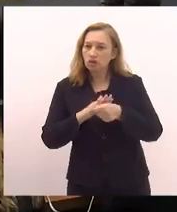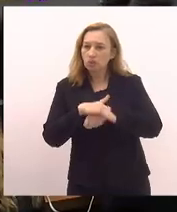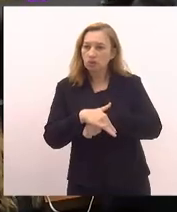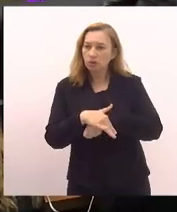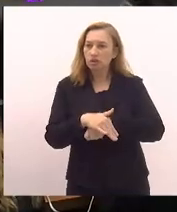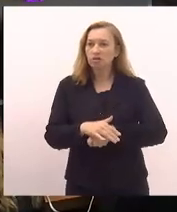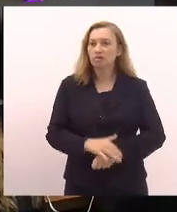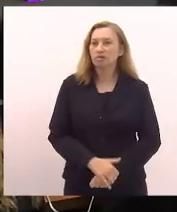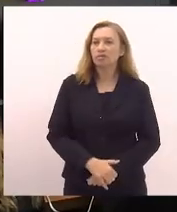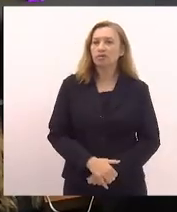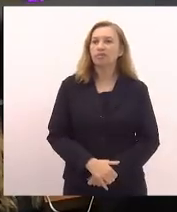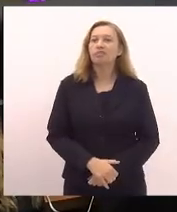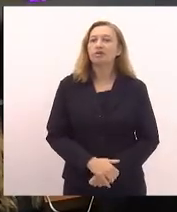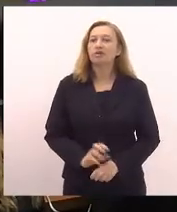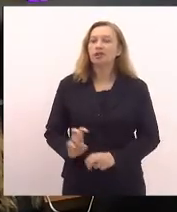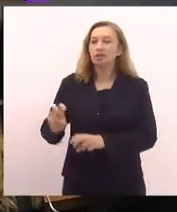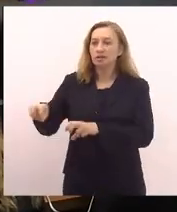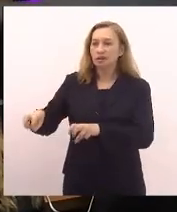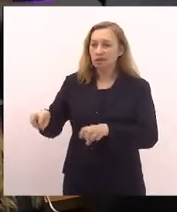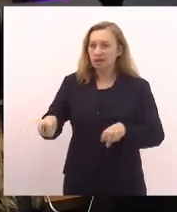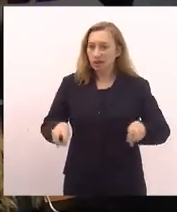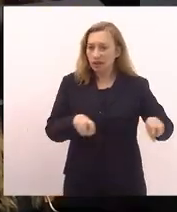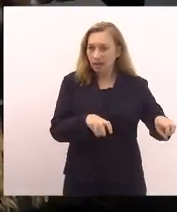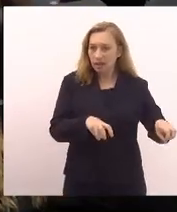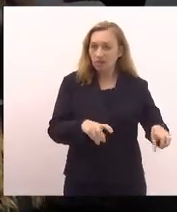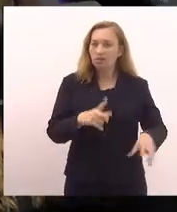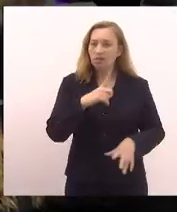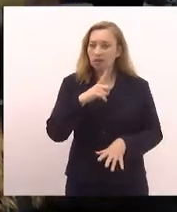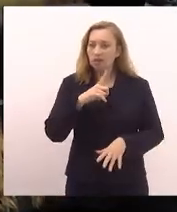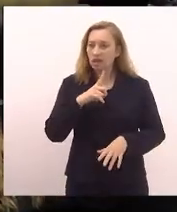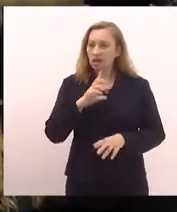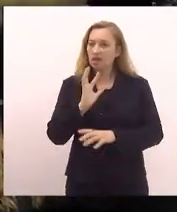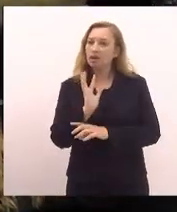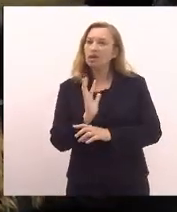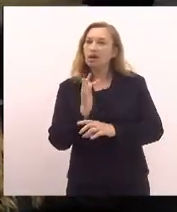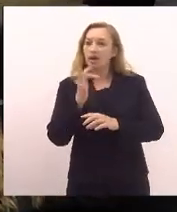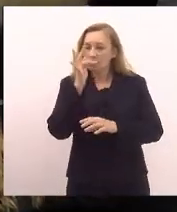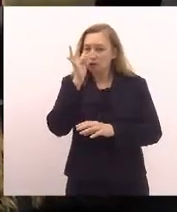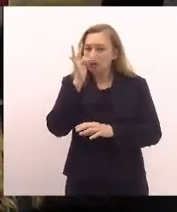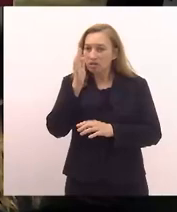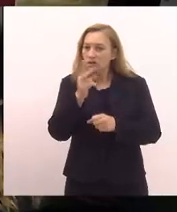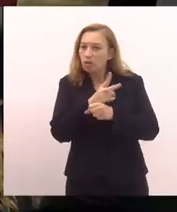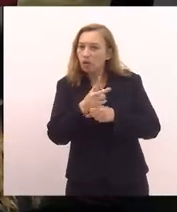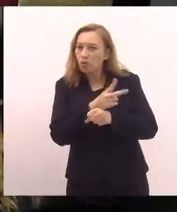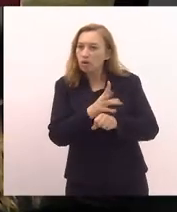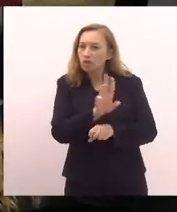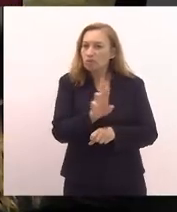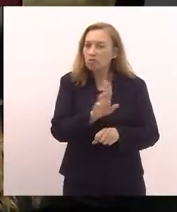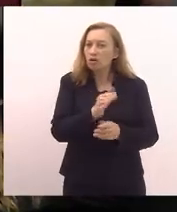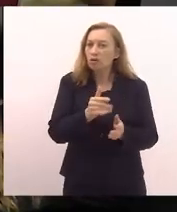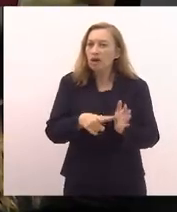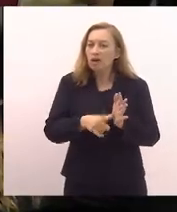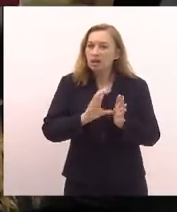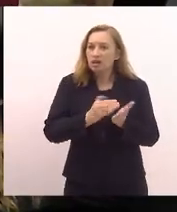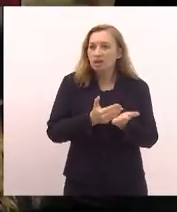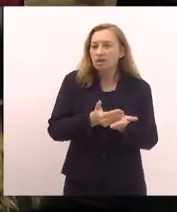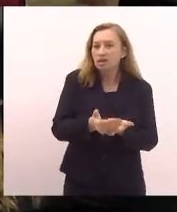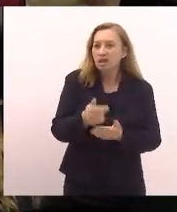homenageadas sentarem na frente, onde tem a florzinha, procura seu nome. Antes de começar aqui,